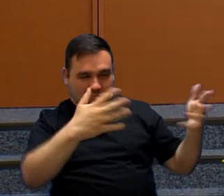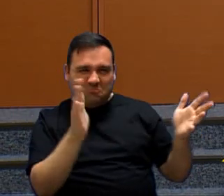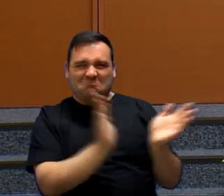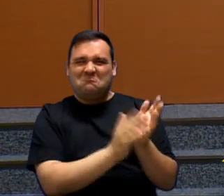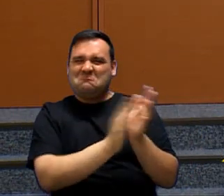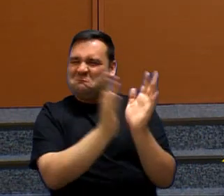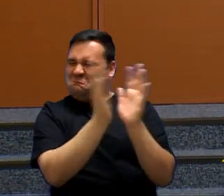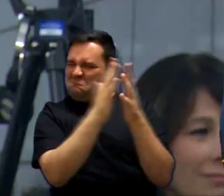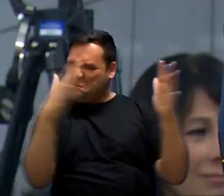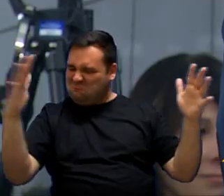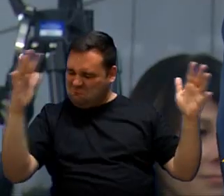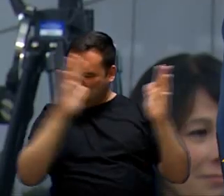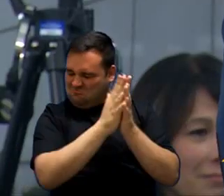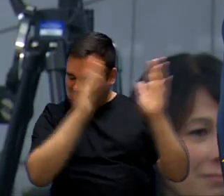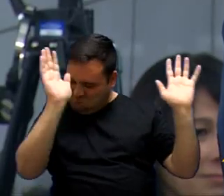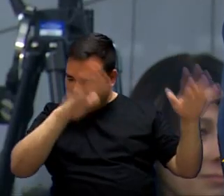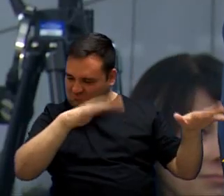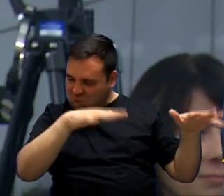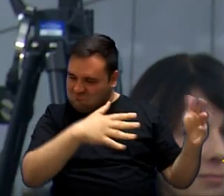Maravilha, maravilha.